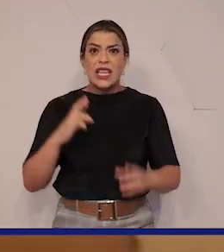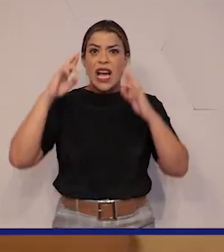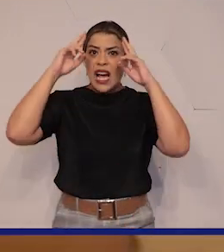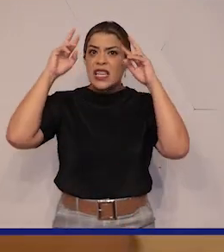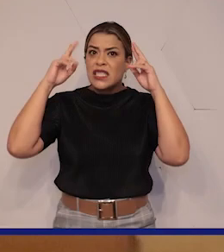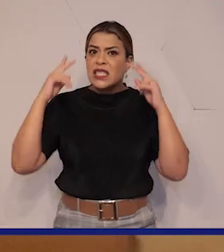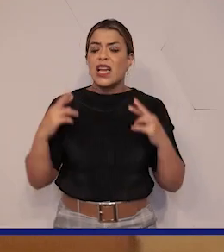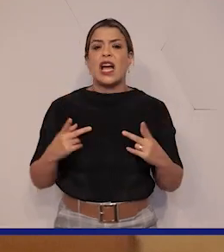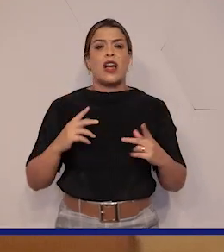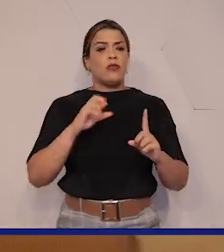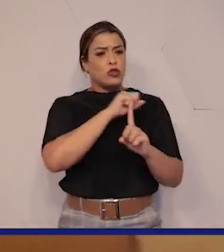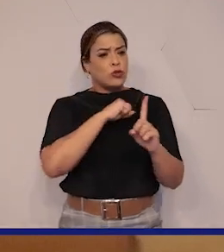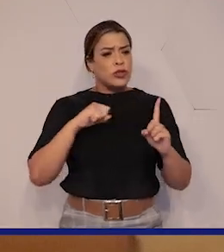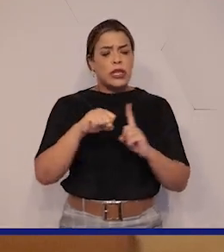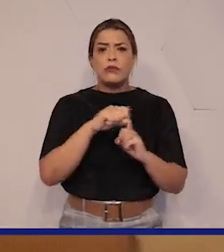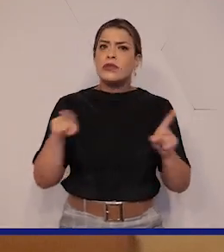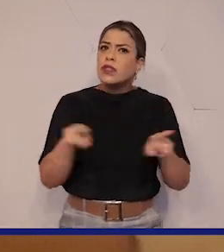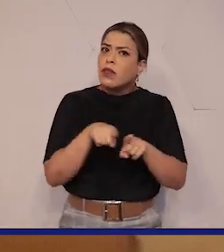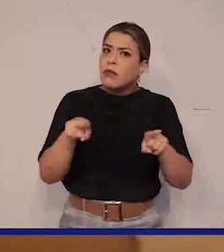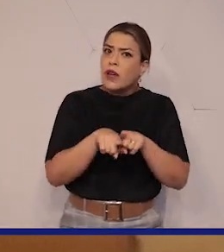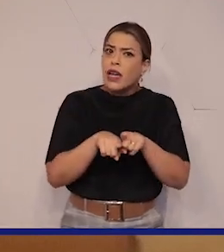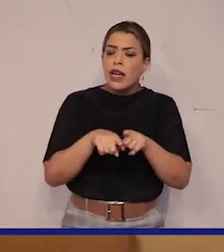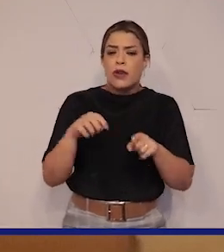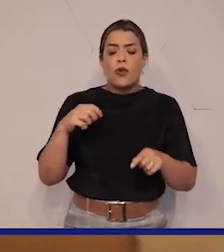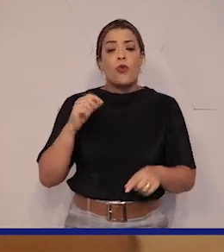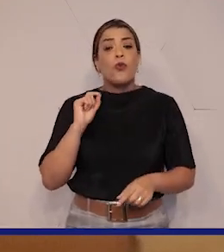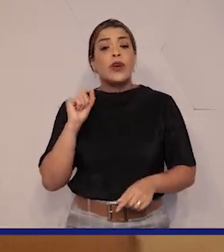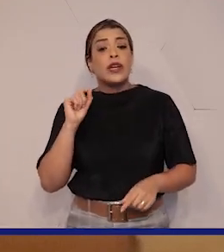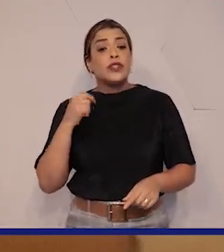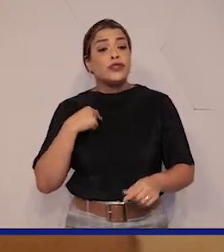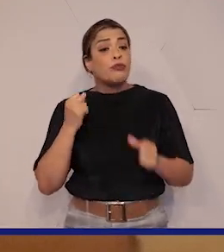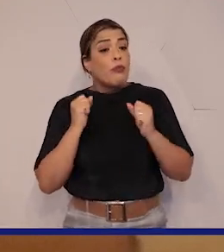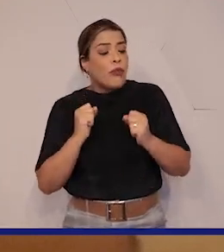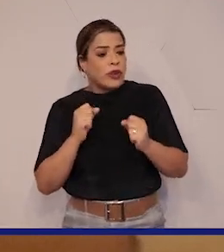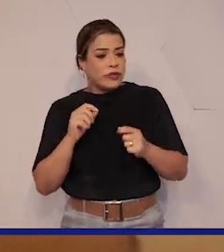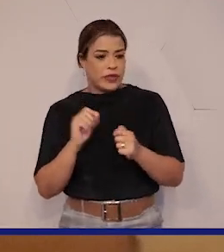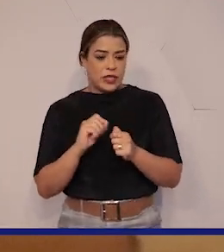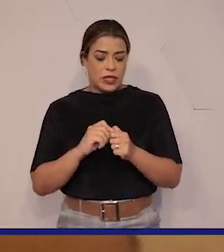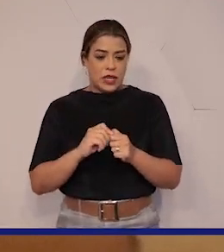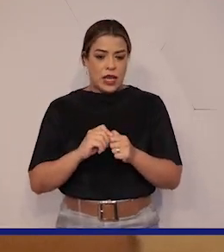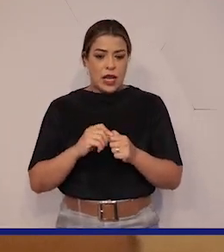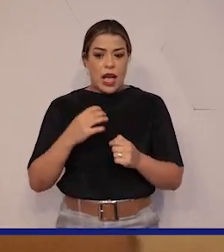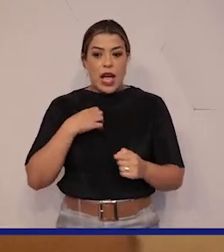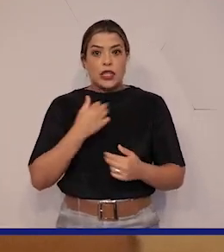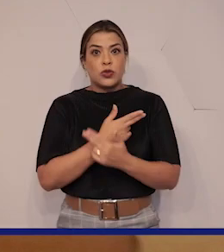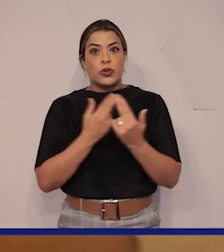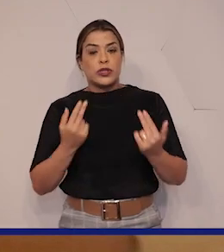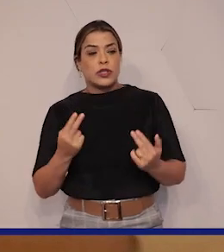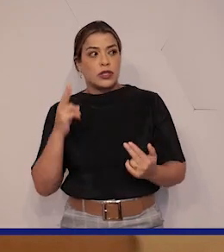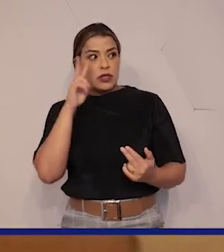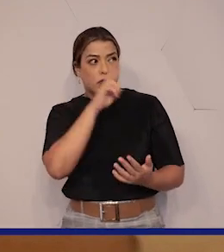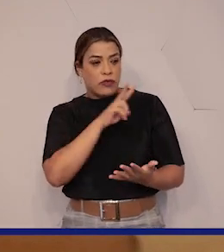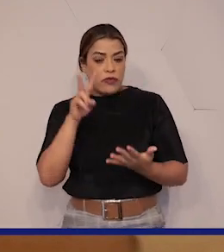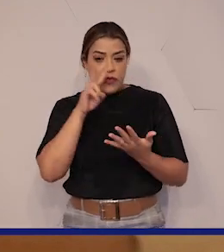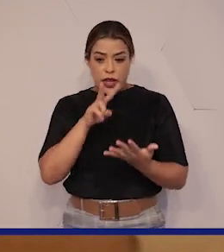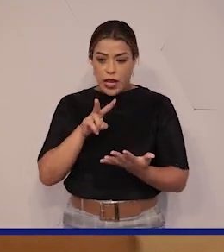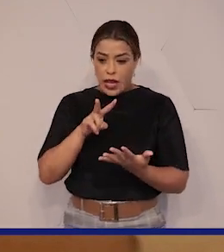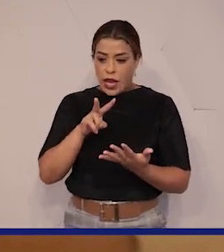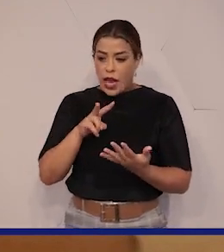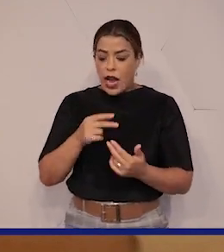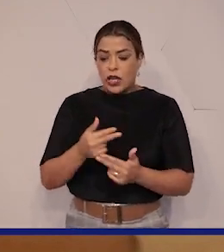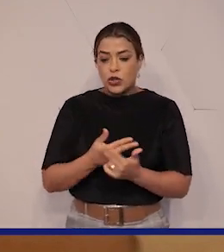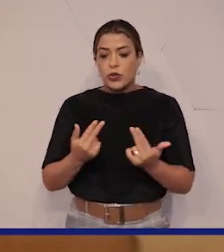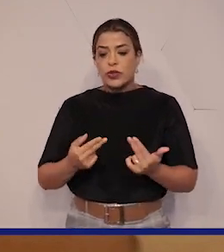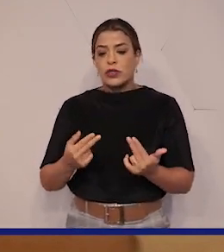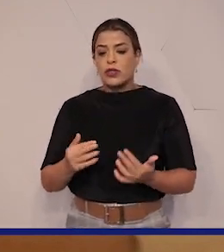racial e social, é a mesma coisa. A gente vai o que é possível, a gente faz o que é possível. E aí quando a gente se dá conta que, por exemplo, se eu olhar para o esforço que eu